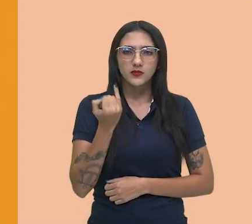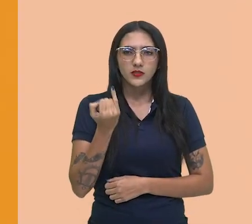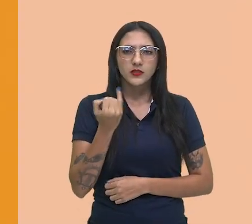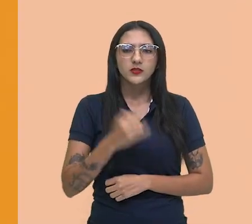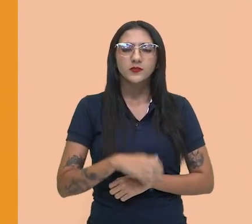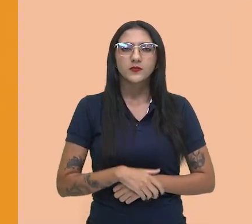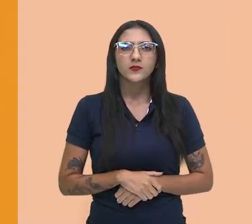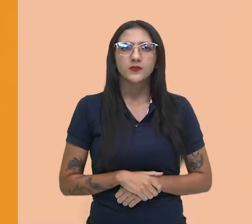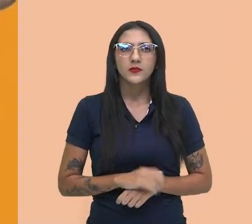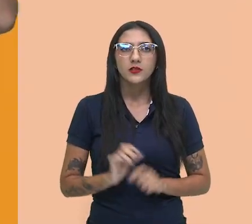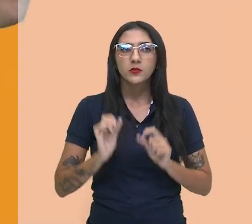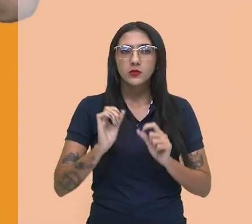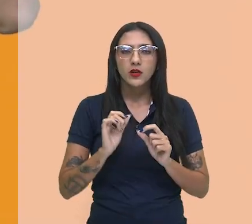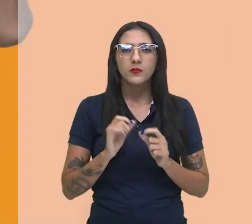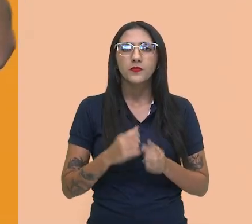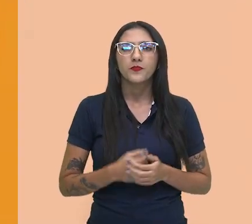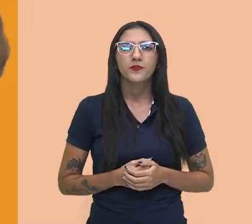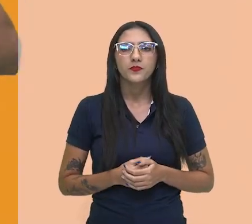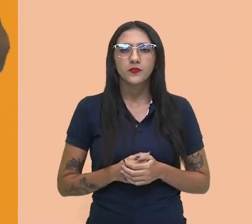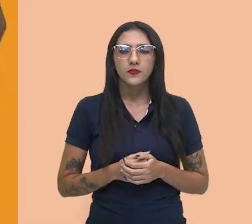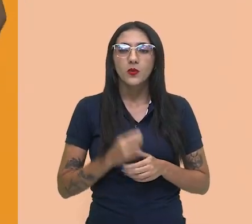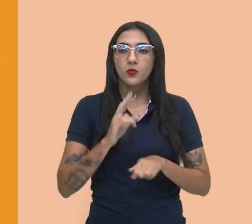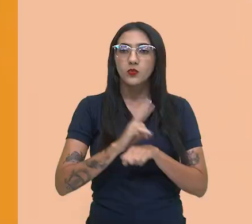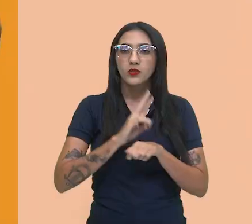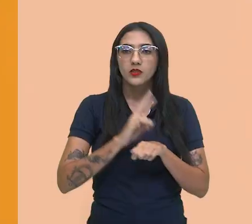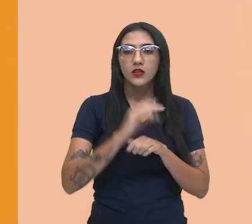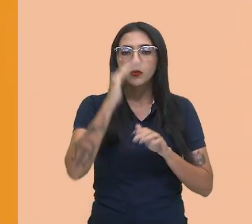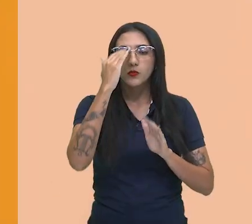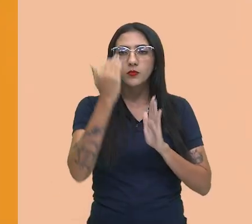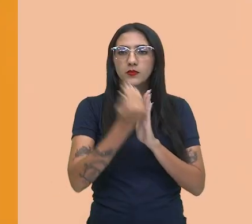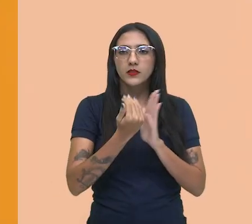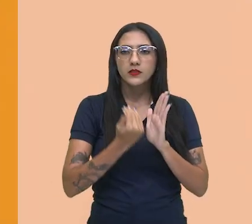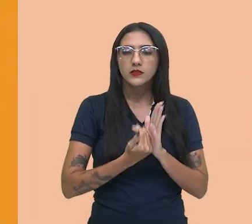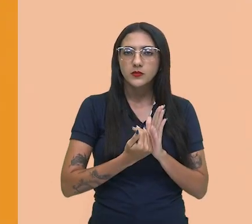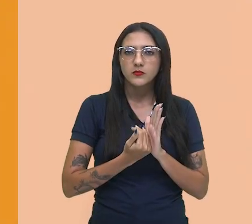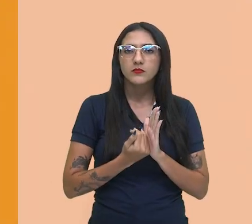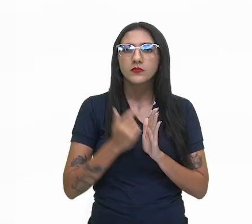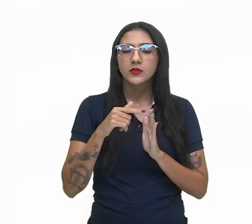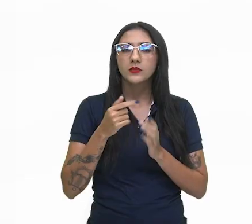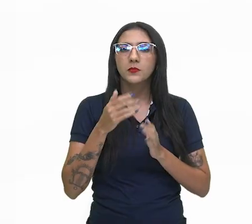A manutenção da legitimidade em tempos de crise.